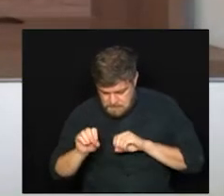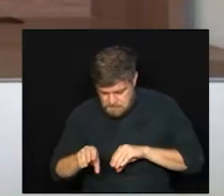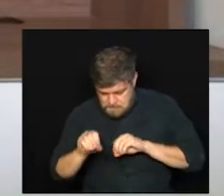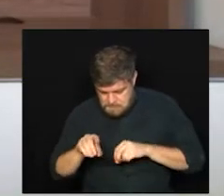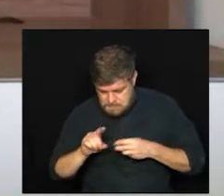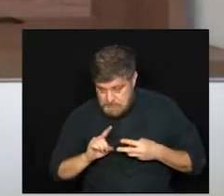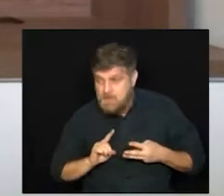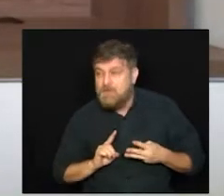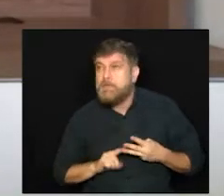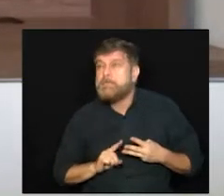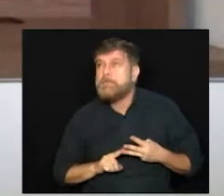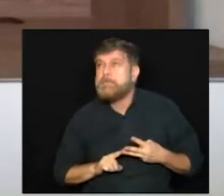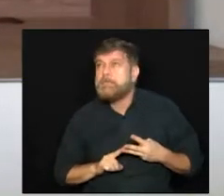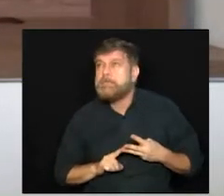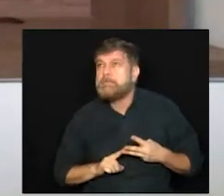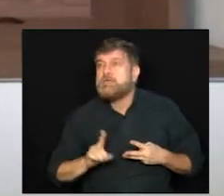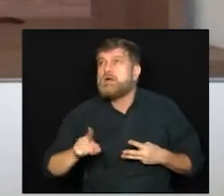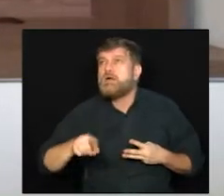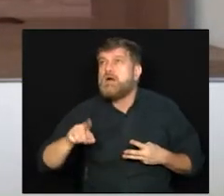instrução, e